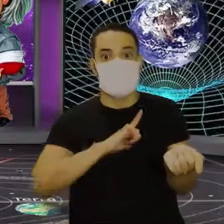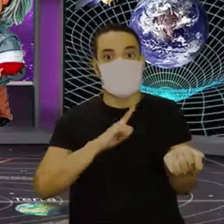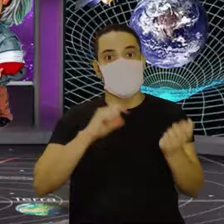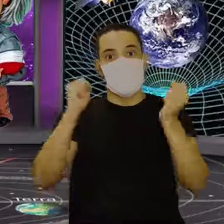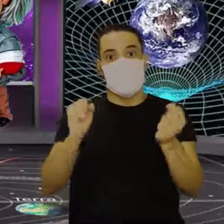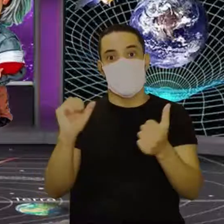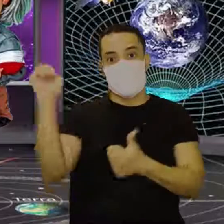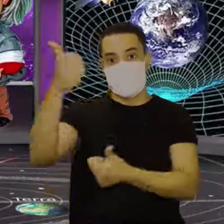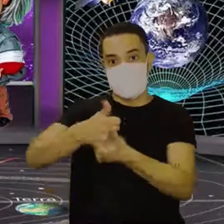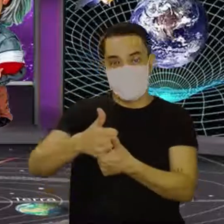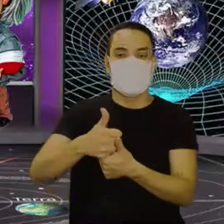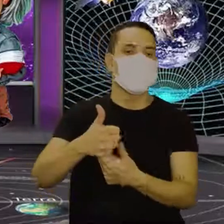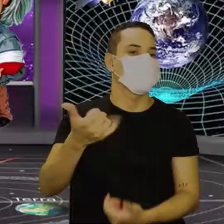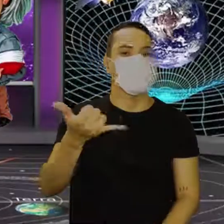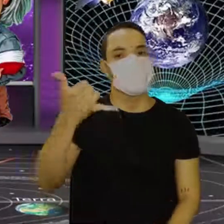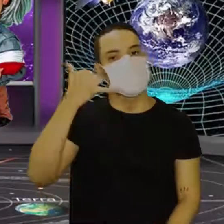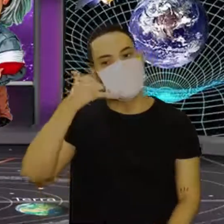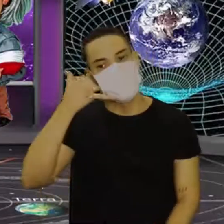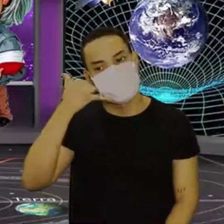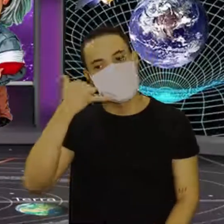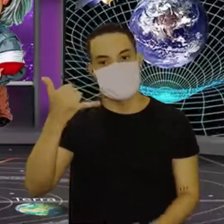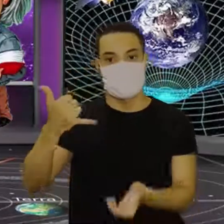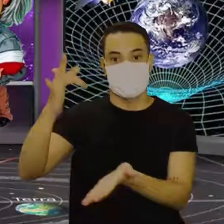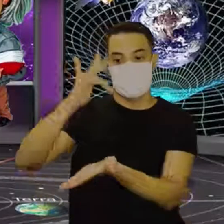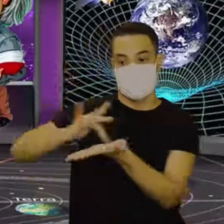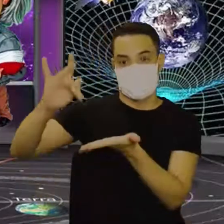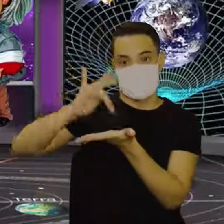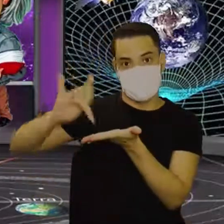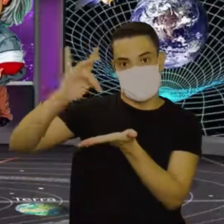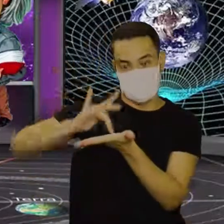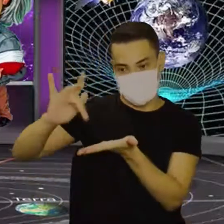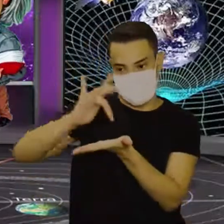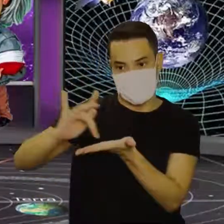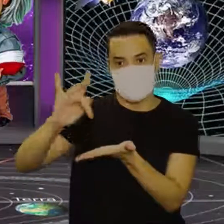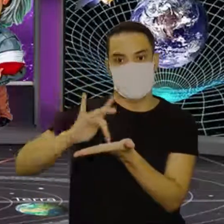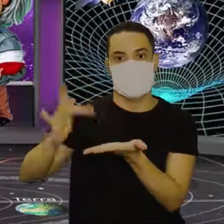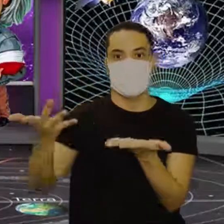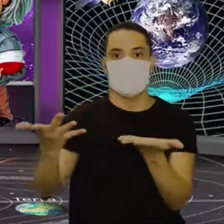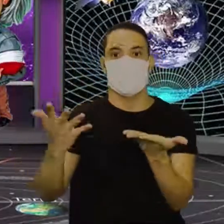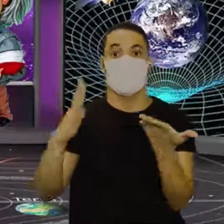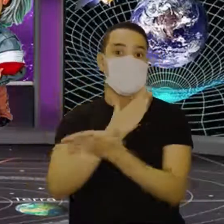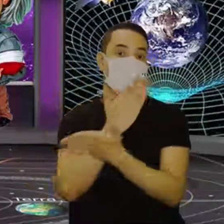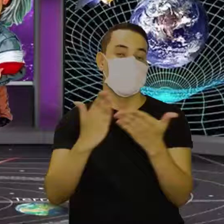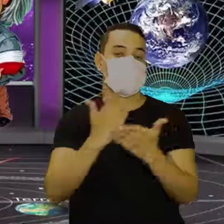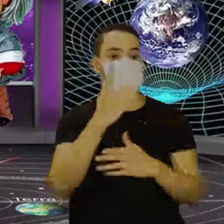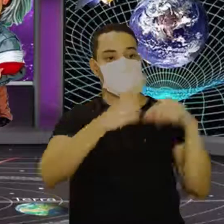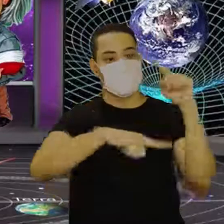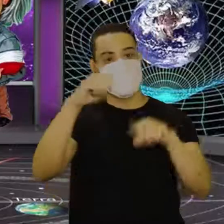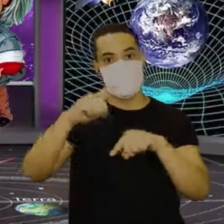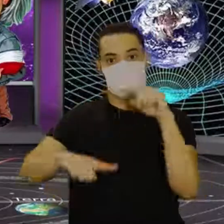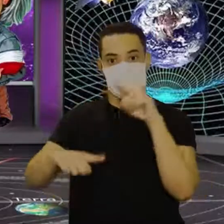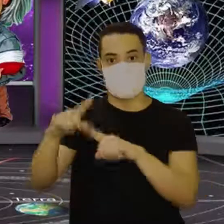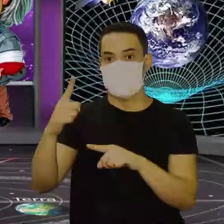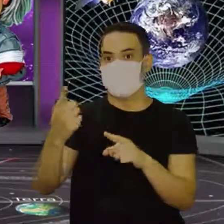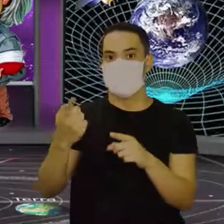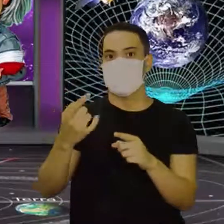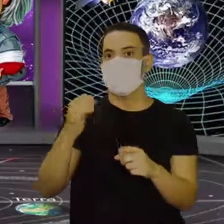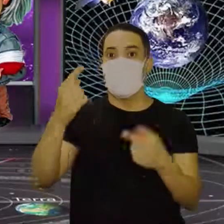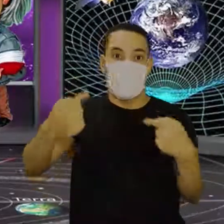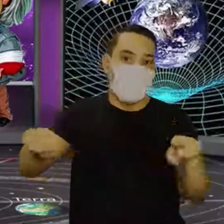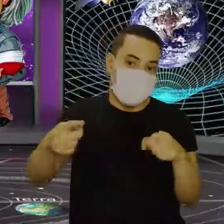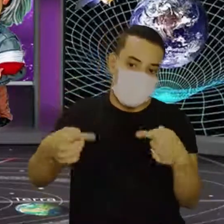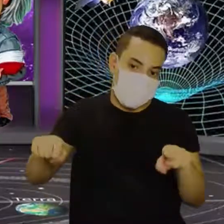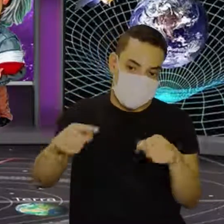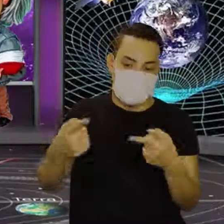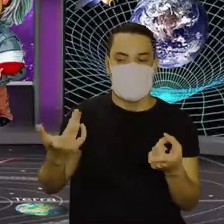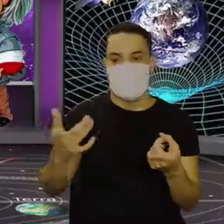bateria ali. O celular, tablet, equipamento, algum aparelho que você usa aí de música,